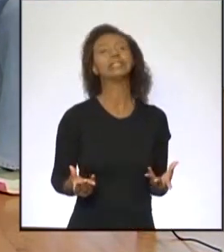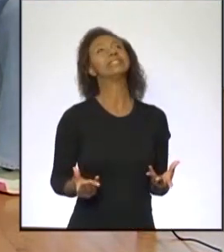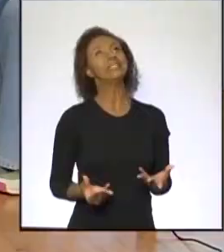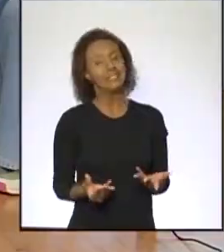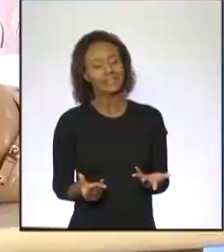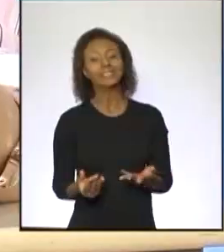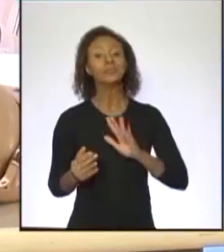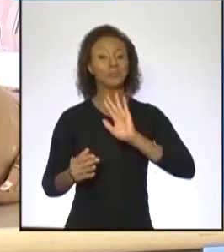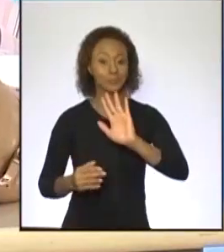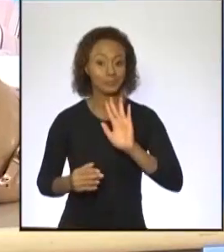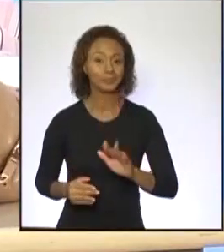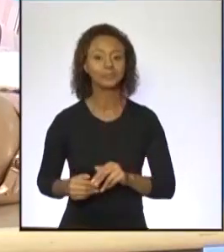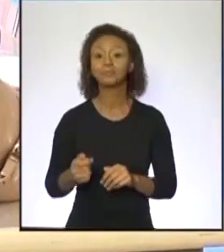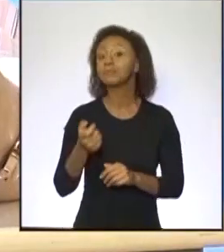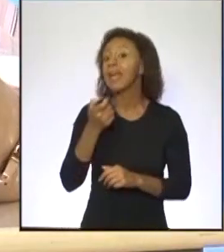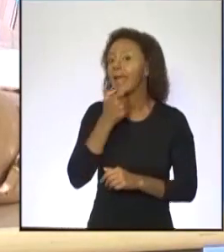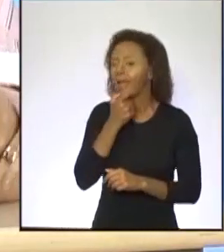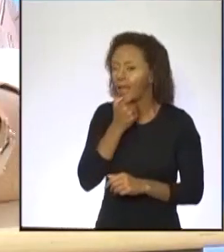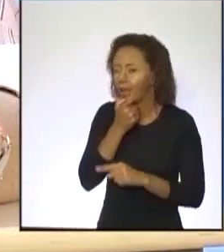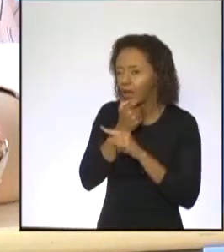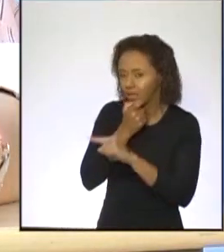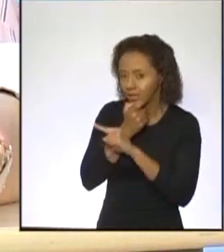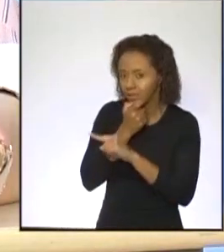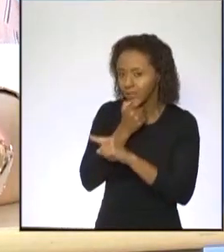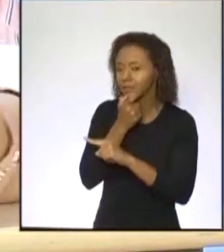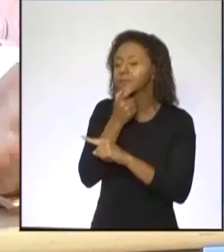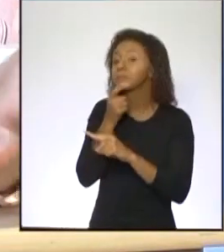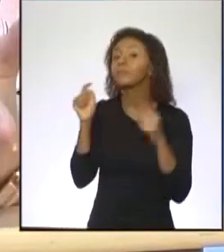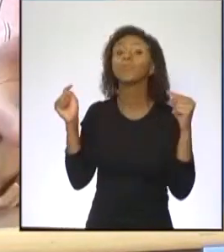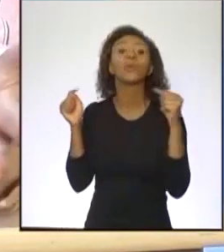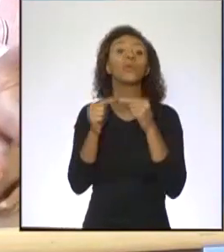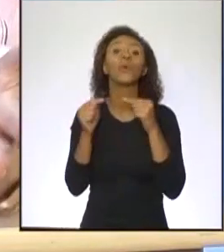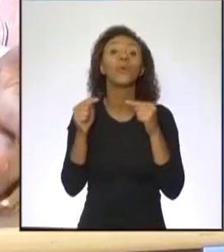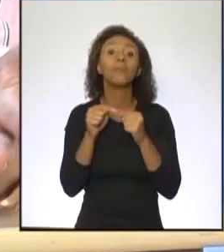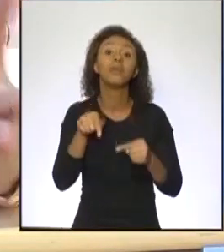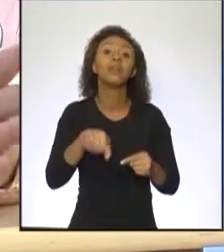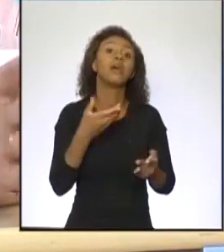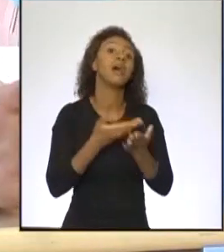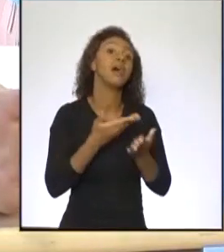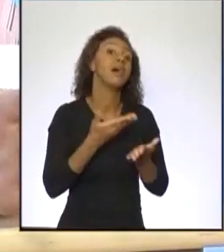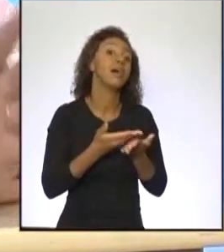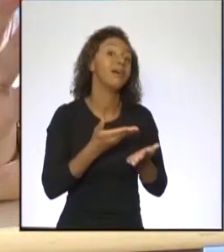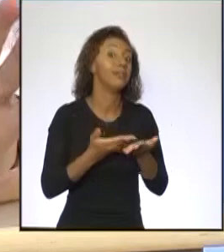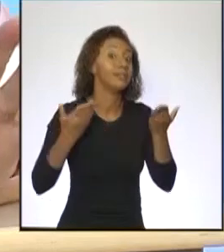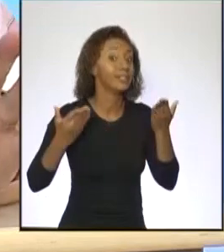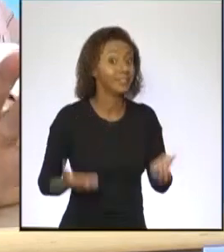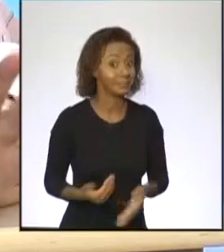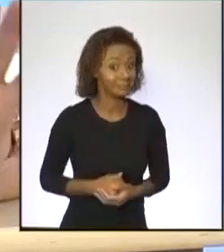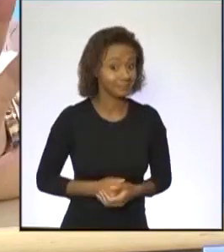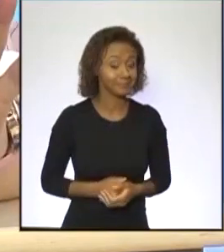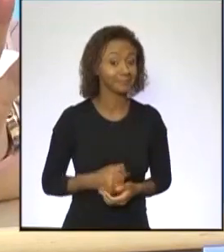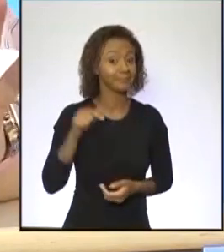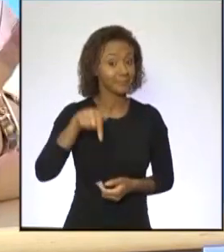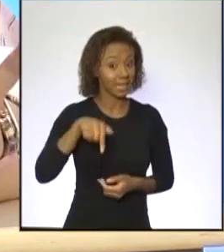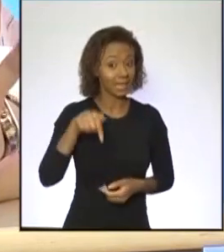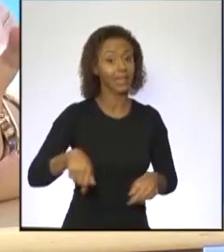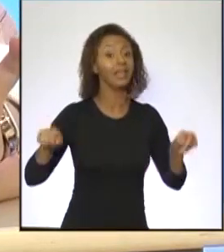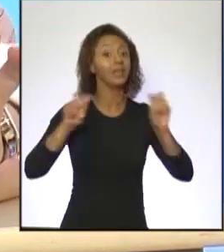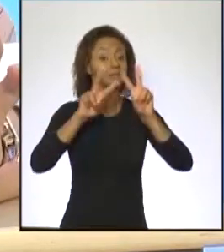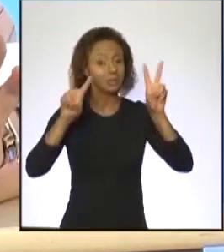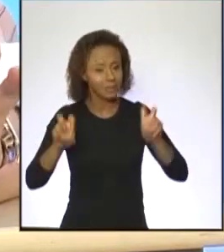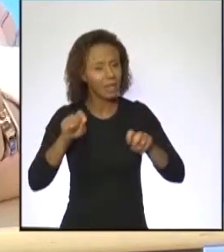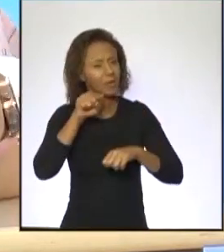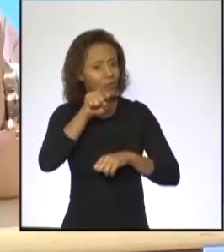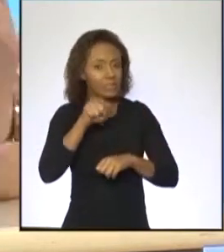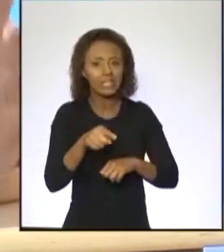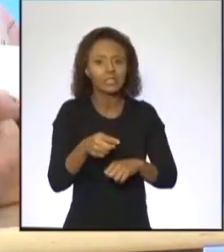é que essa parte do inglês tem muito a ver com o tema da aula de hoje, que vocês ainda, o tema da aula vocês